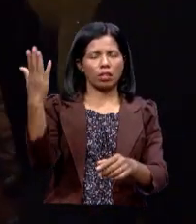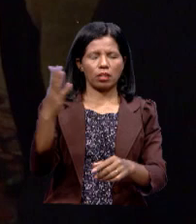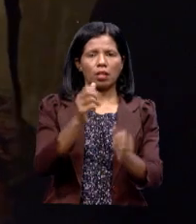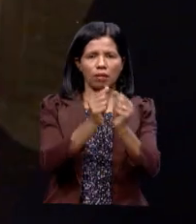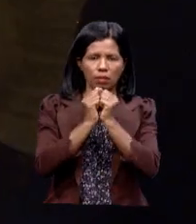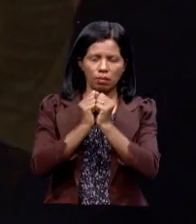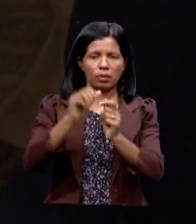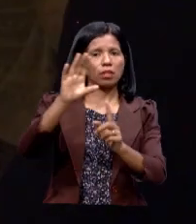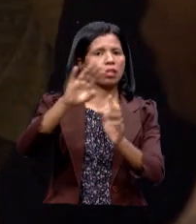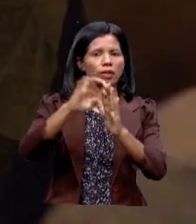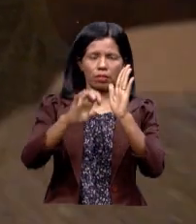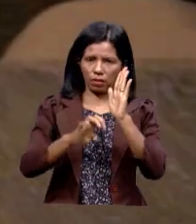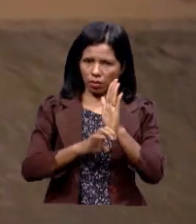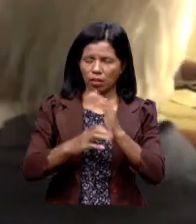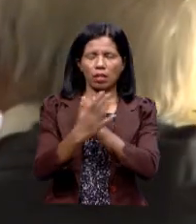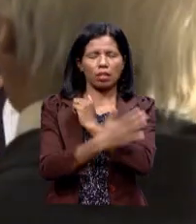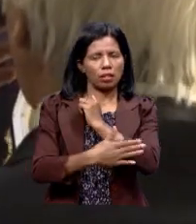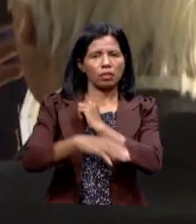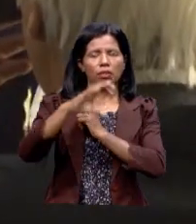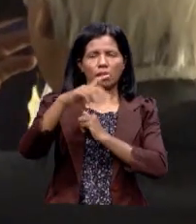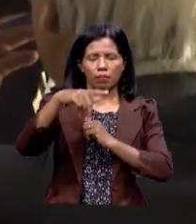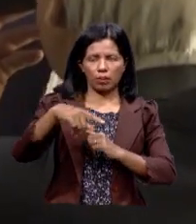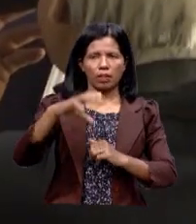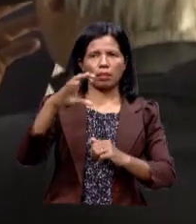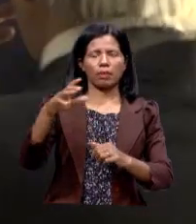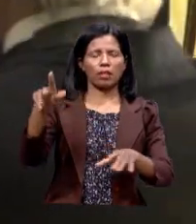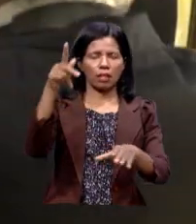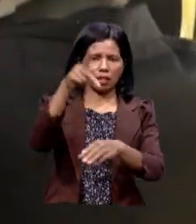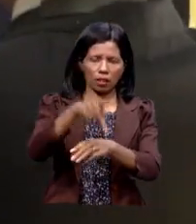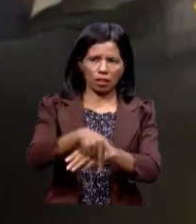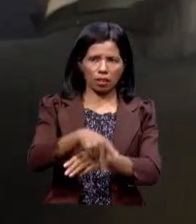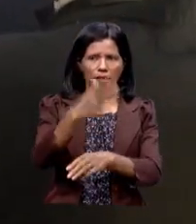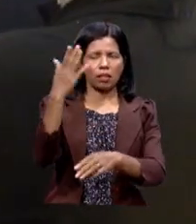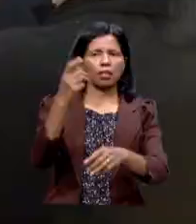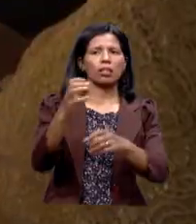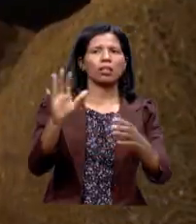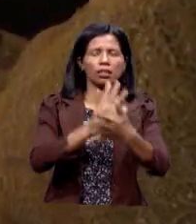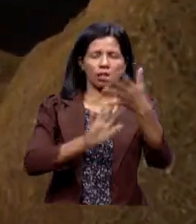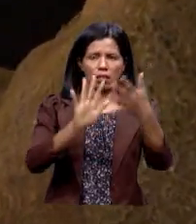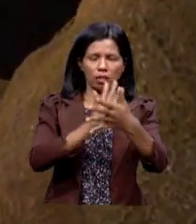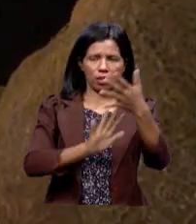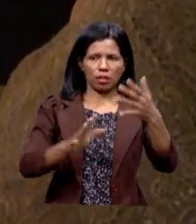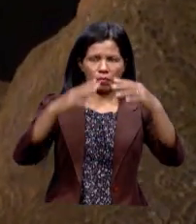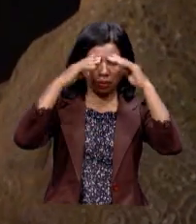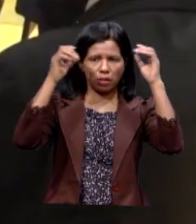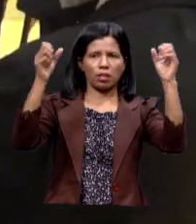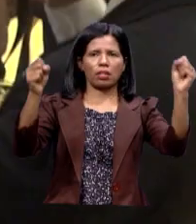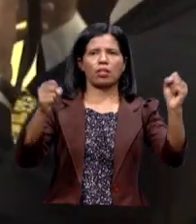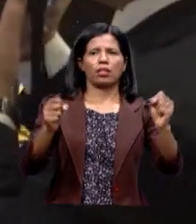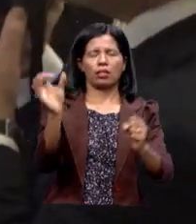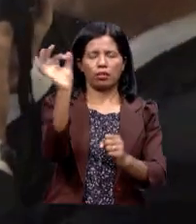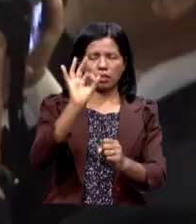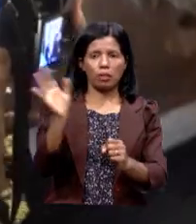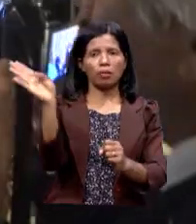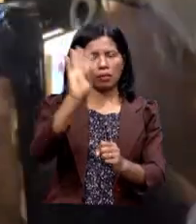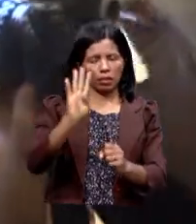muito com o chefe de Estado, nação CPL Penian, e a calan passagem do ano e a âmbito cerimônia investidura, Presidente da República Federal